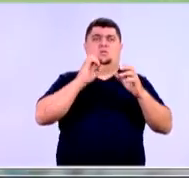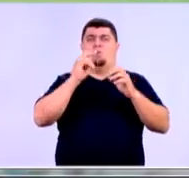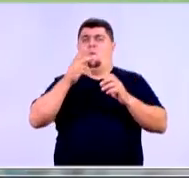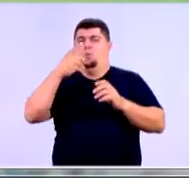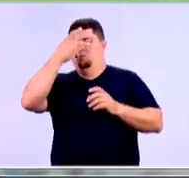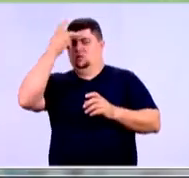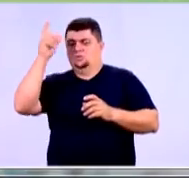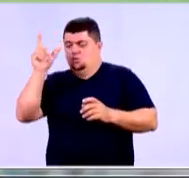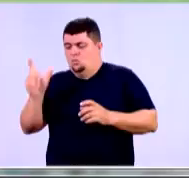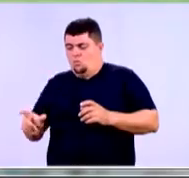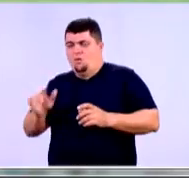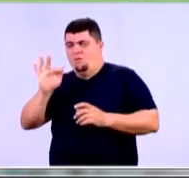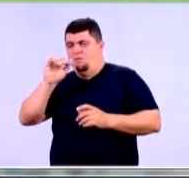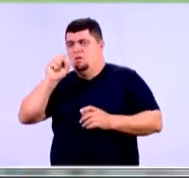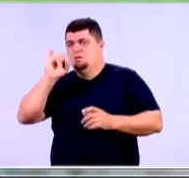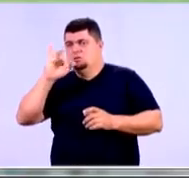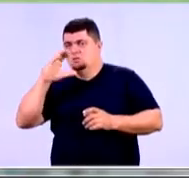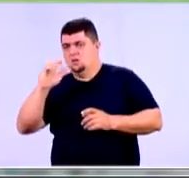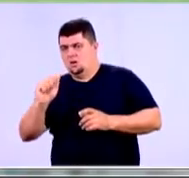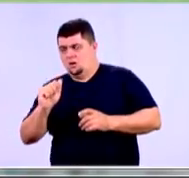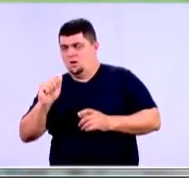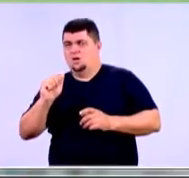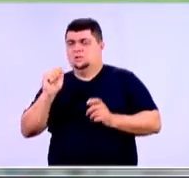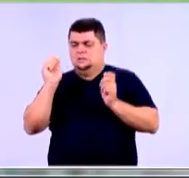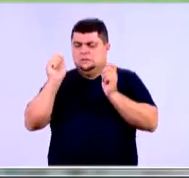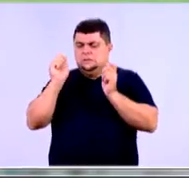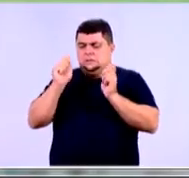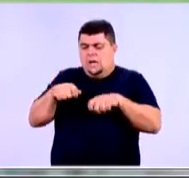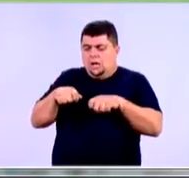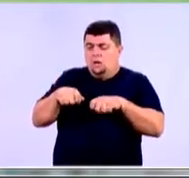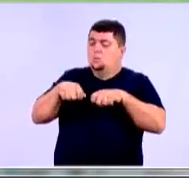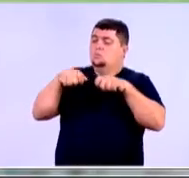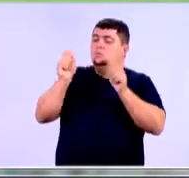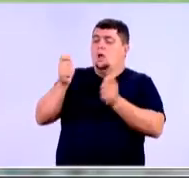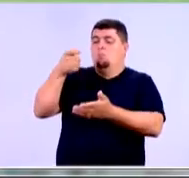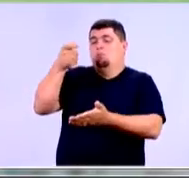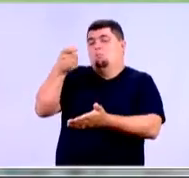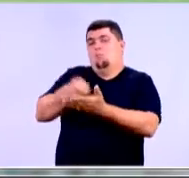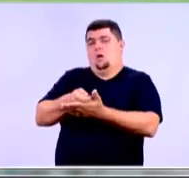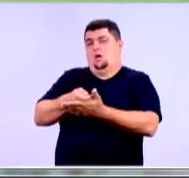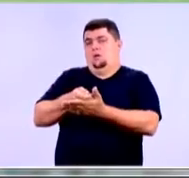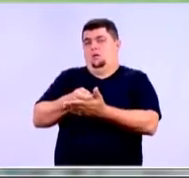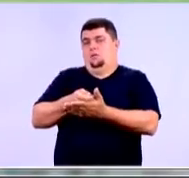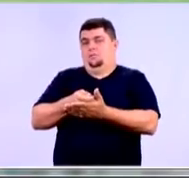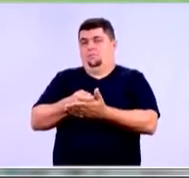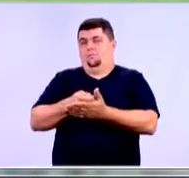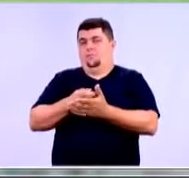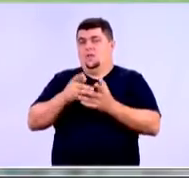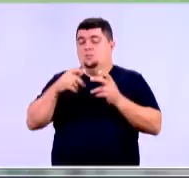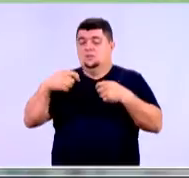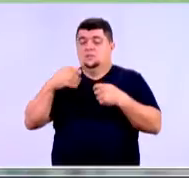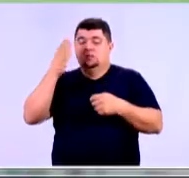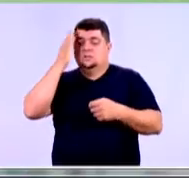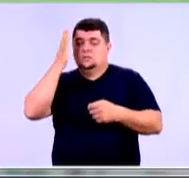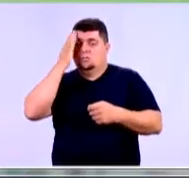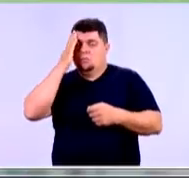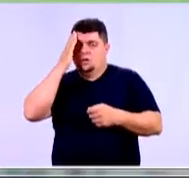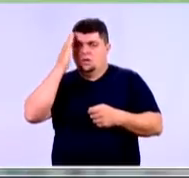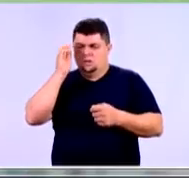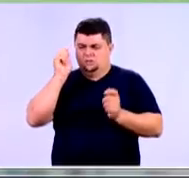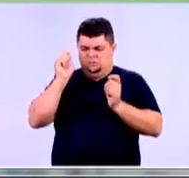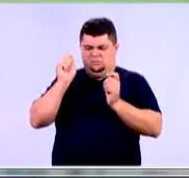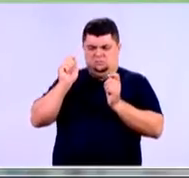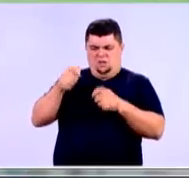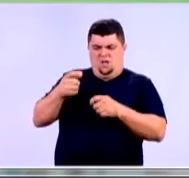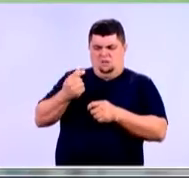recursos suficientes para saldar seus compromissos. Essa capacidade está menos ligada ao fluxo de caixa e mais ligada à